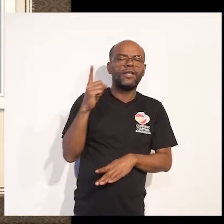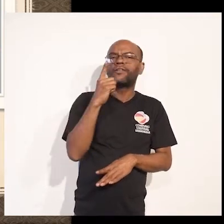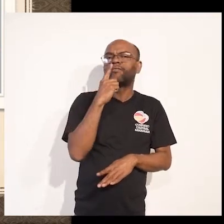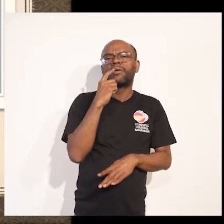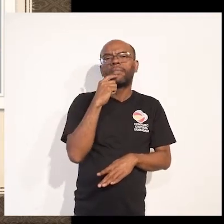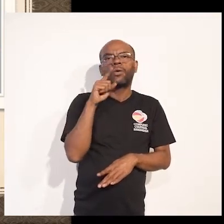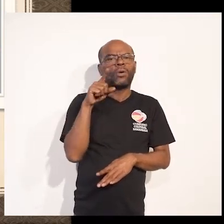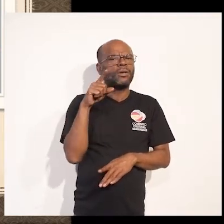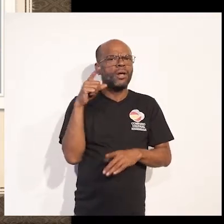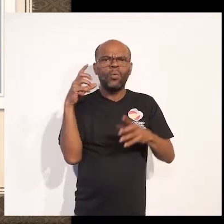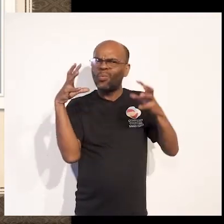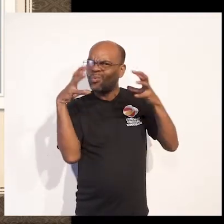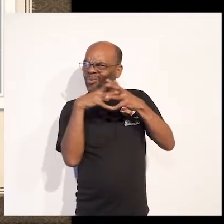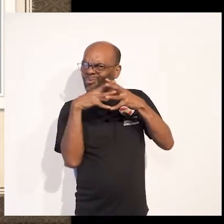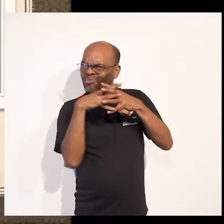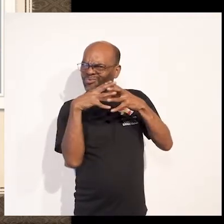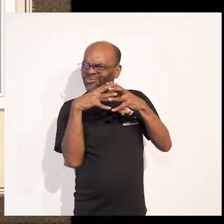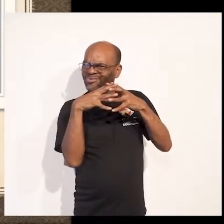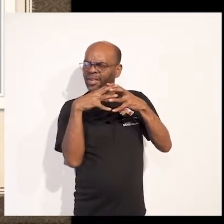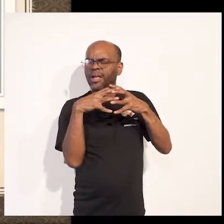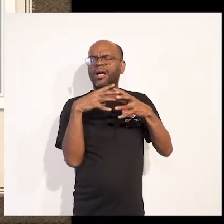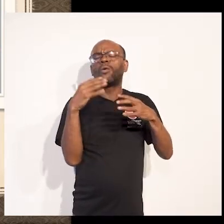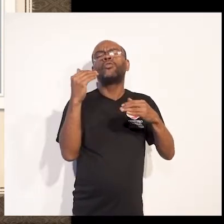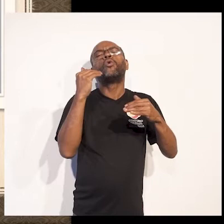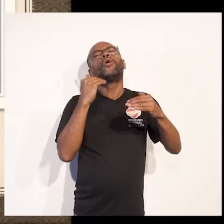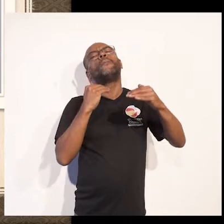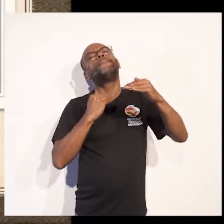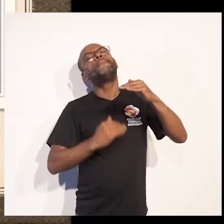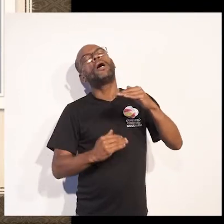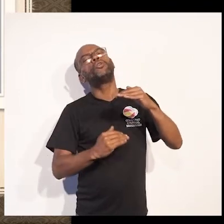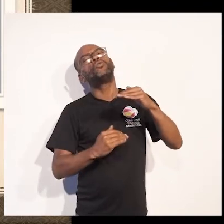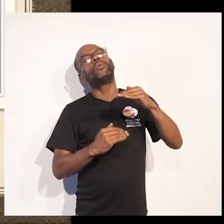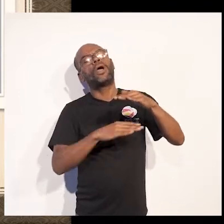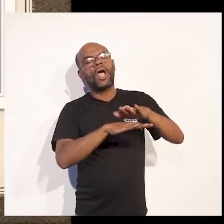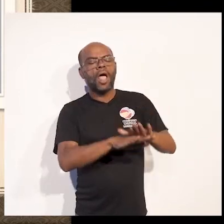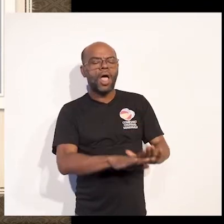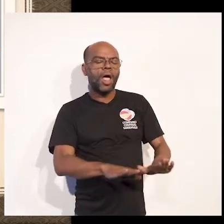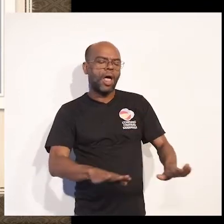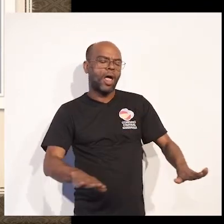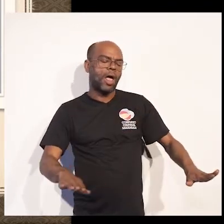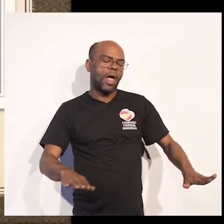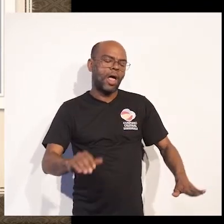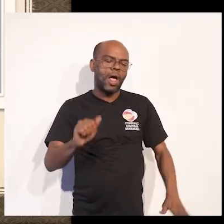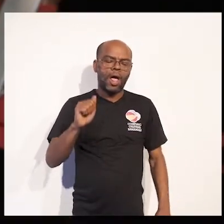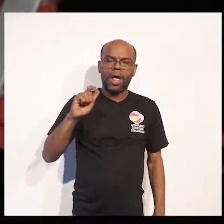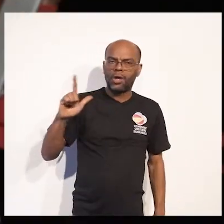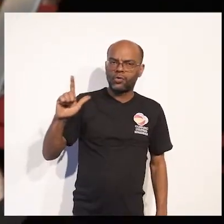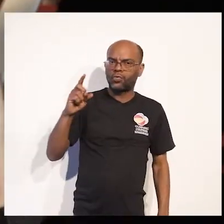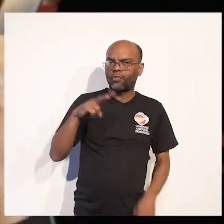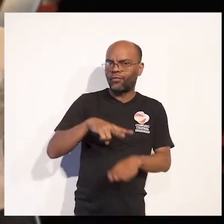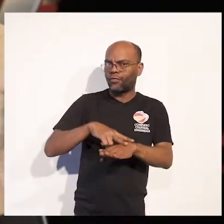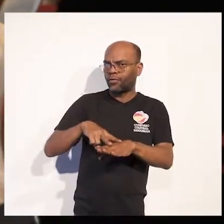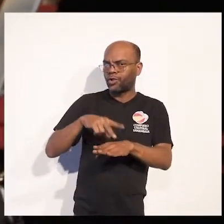não confunda. Quando eu coloco embaixo a superfície azul, verde e vermelha, é só